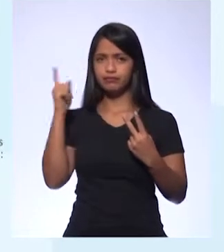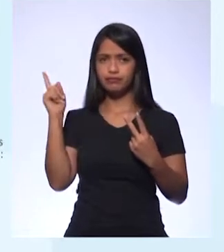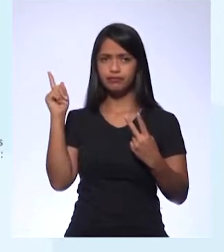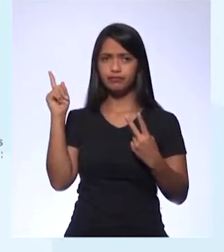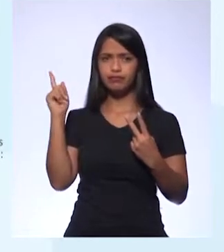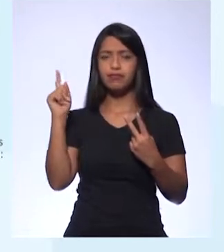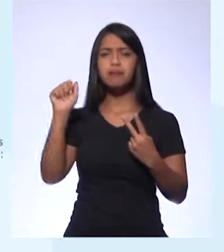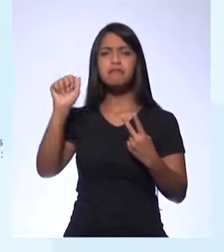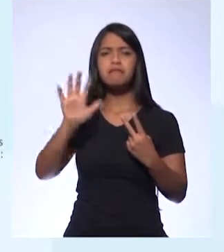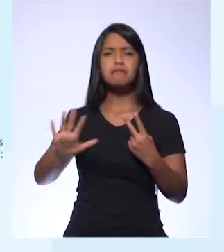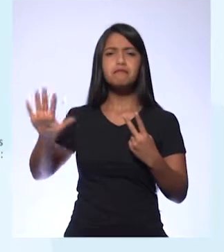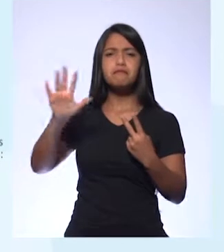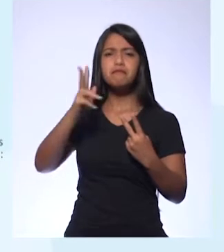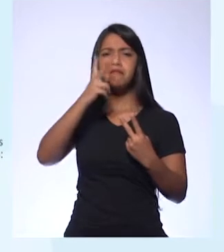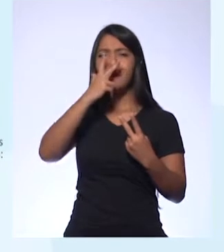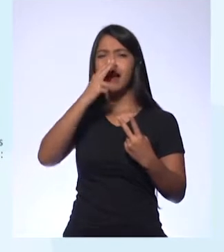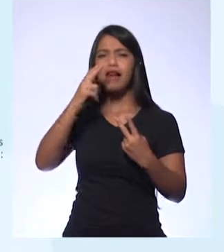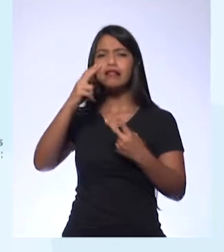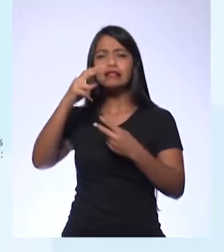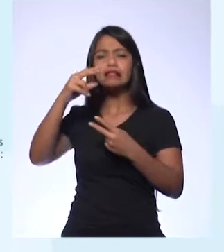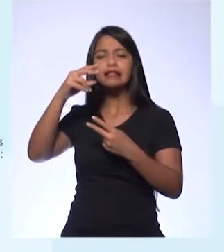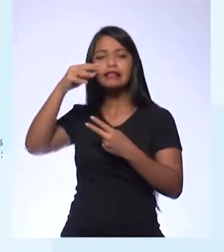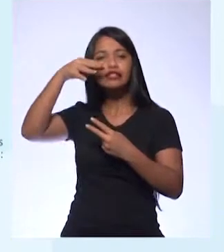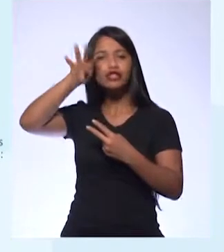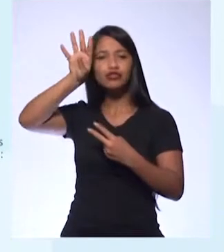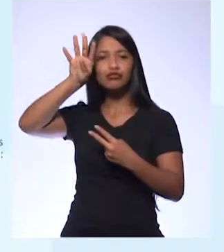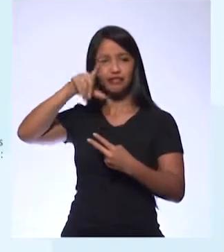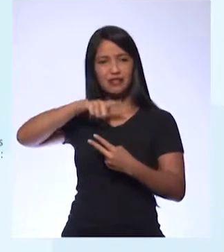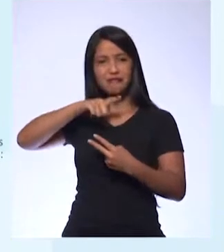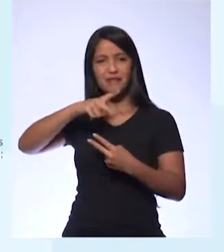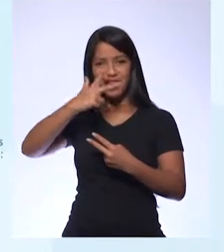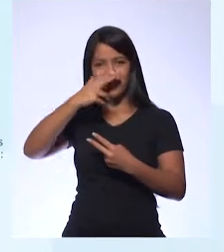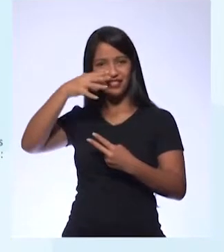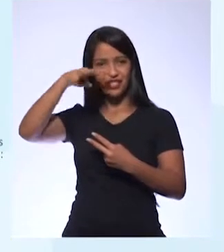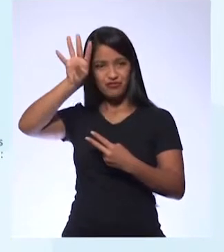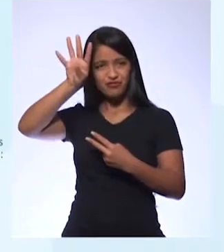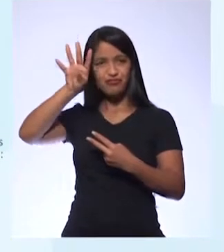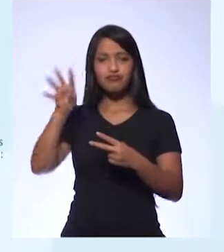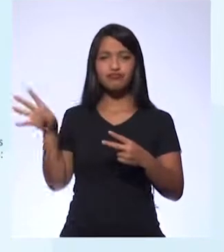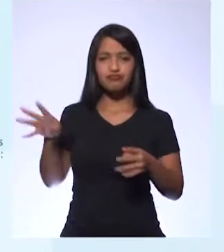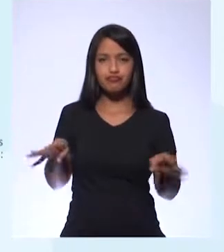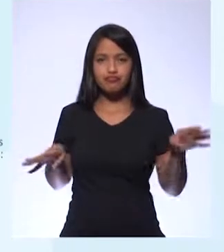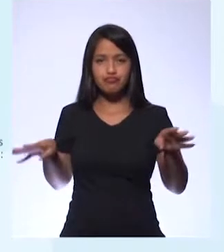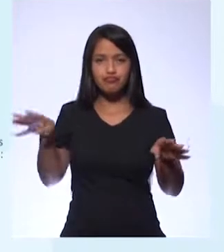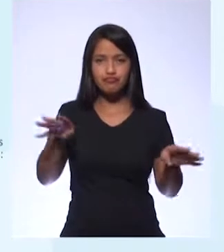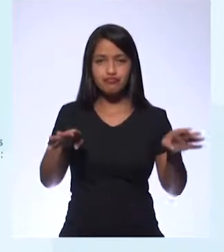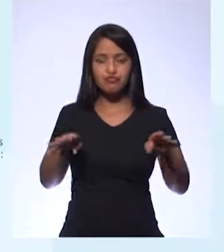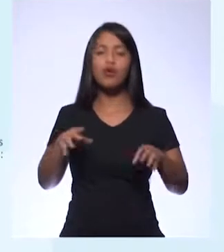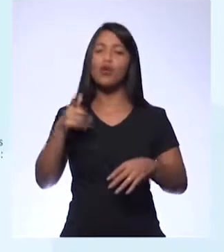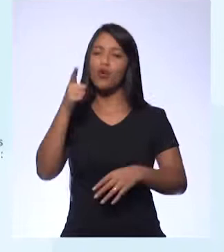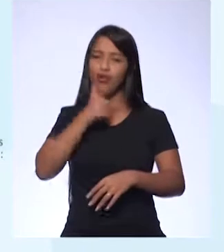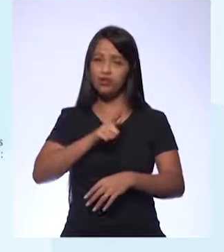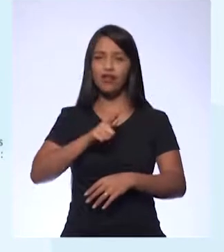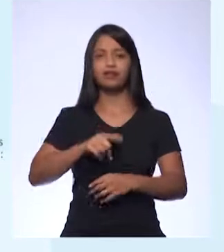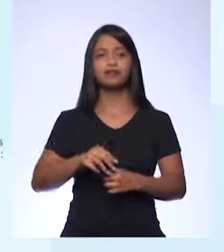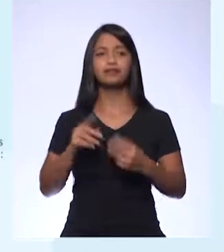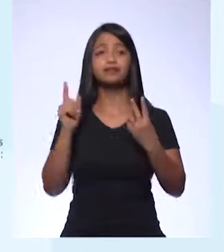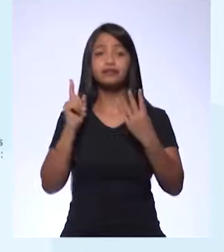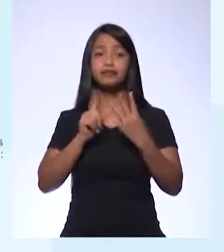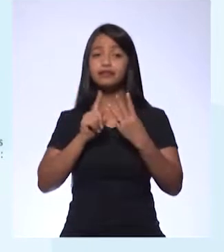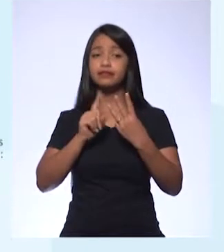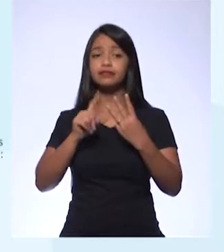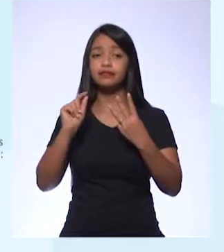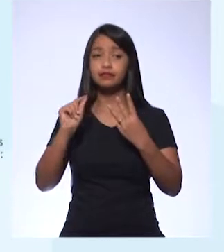aí da figura, parece ter um monte de cílio, igual o olho. É a estrutura que ele usa para se locomover, tá bom? E depois você vai